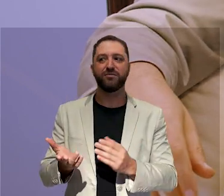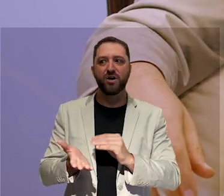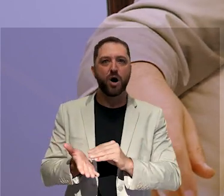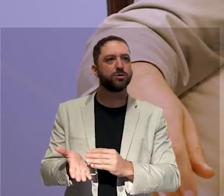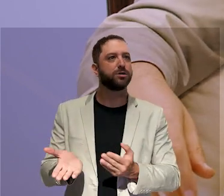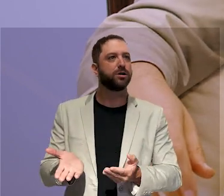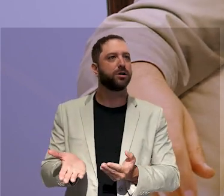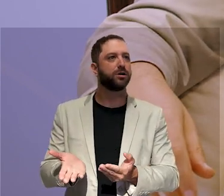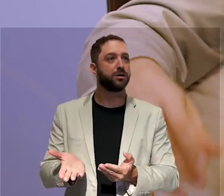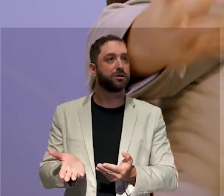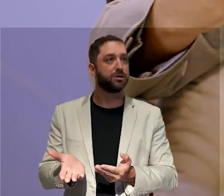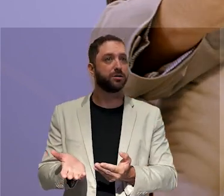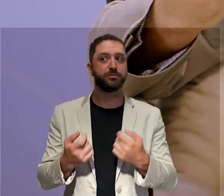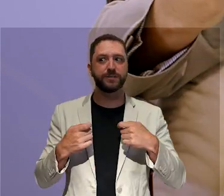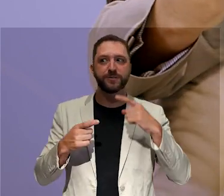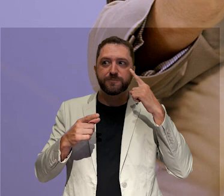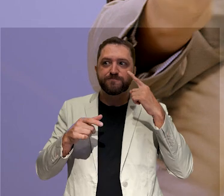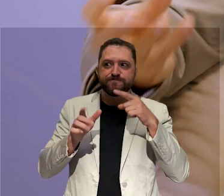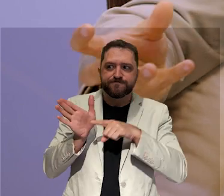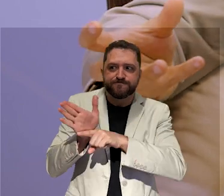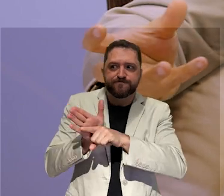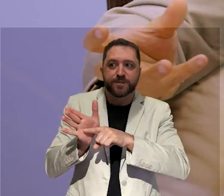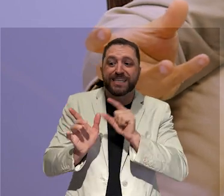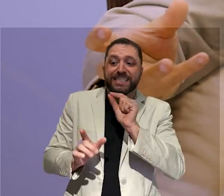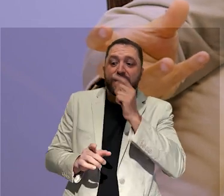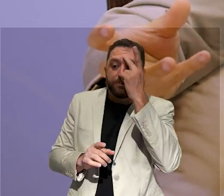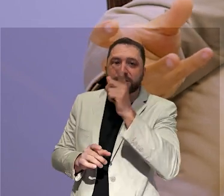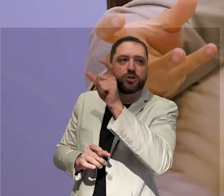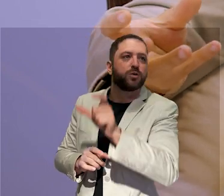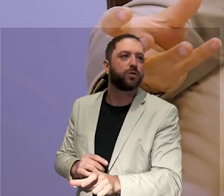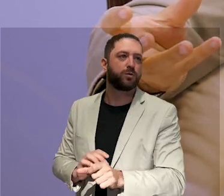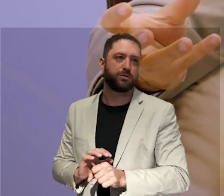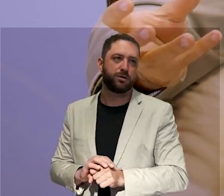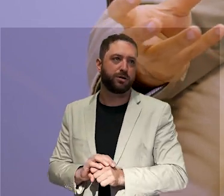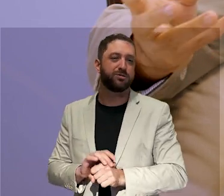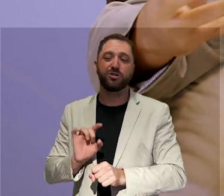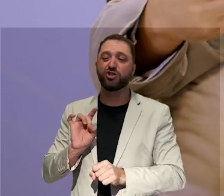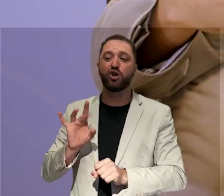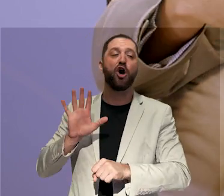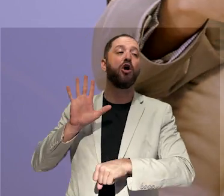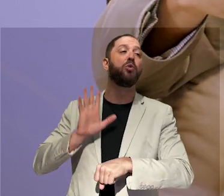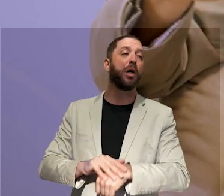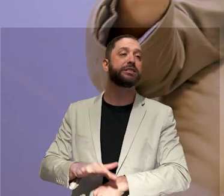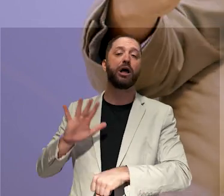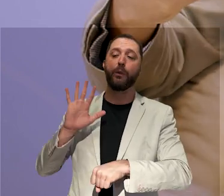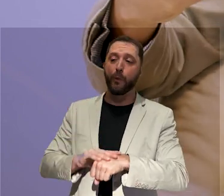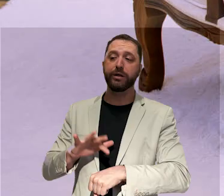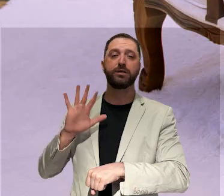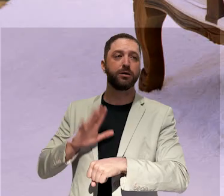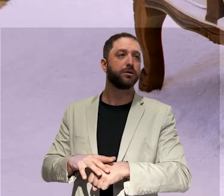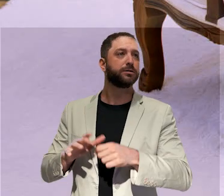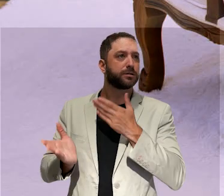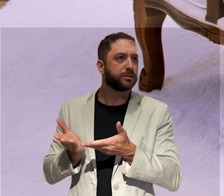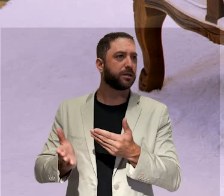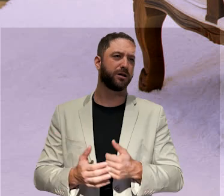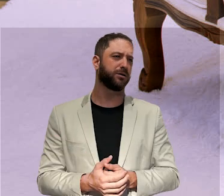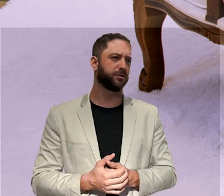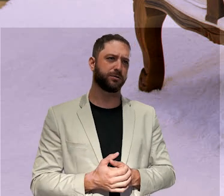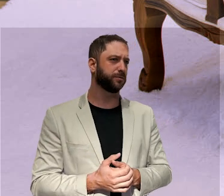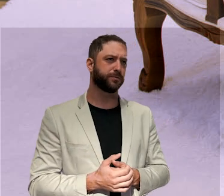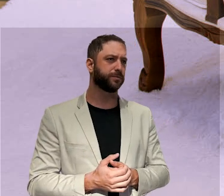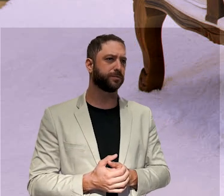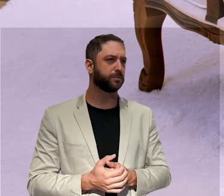humano como uma doença. Eu estou colocando, reduzindo um ser humano que é algo tão, tão lindo. E aí a gente vê,